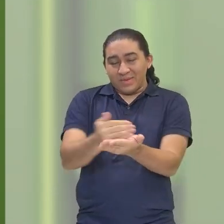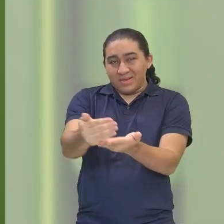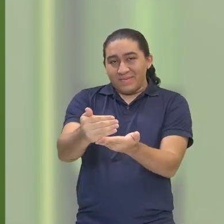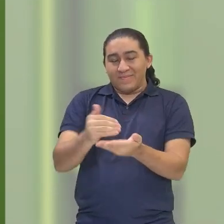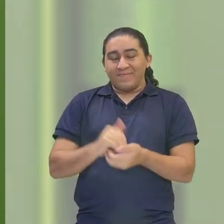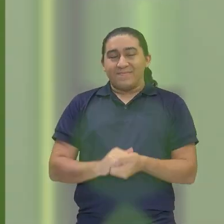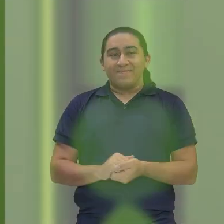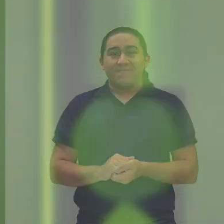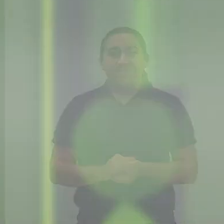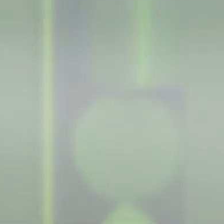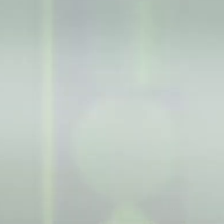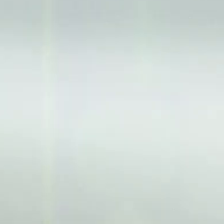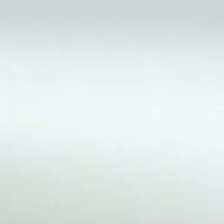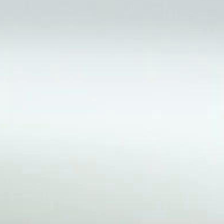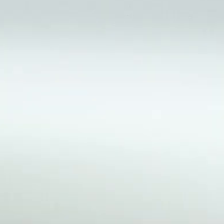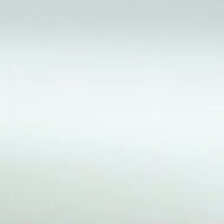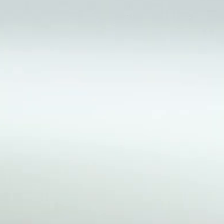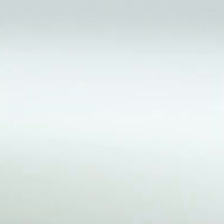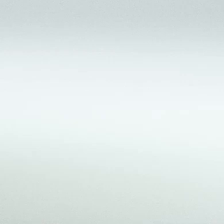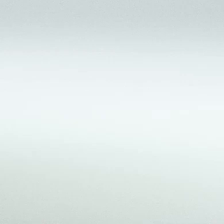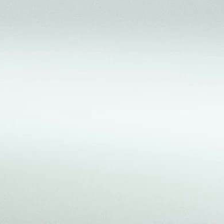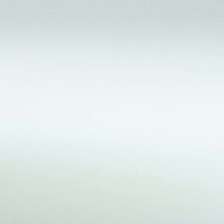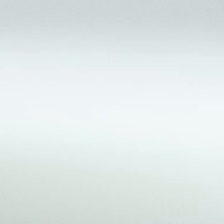vamos à nossa aula.